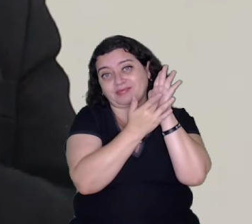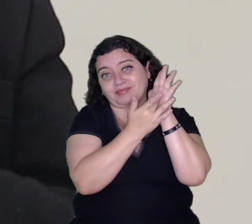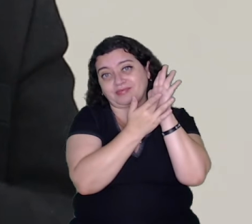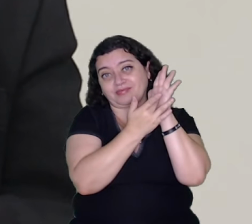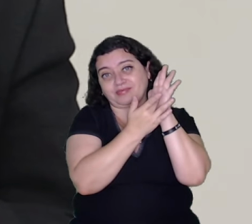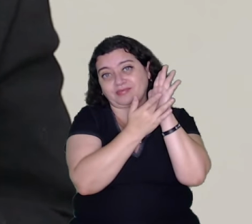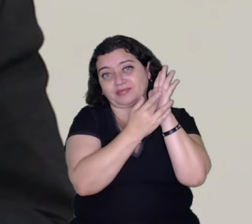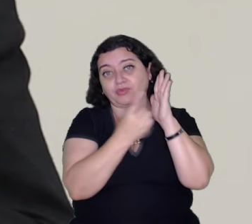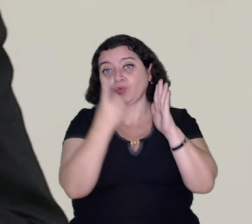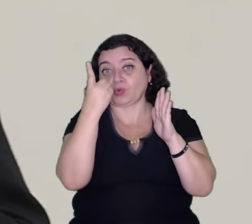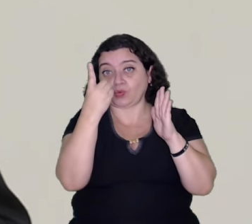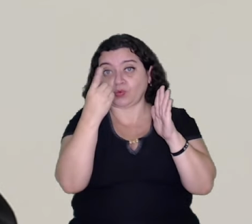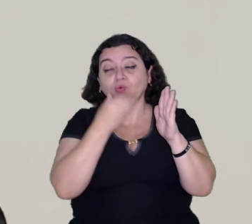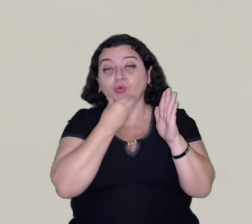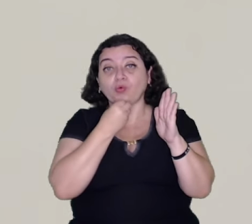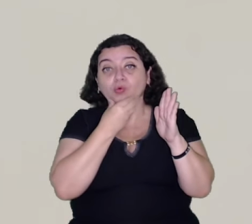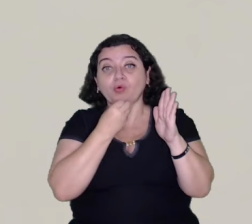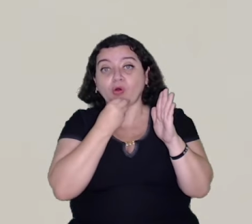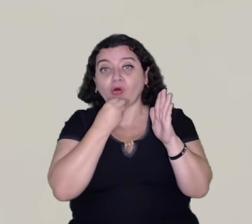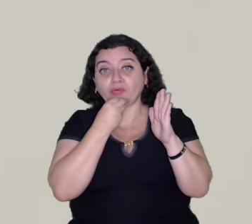Um dos leprosos volta.